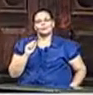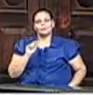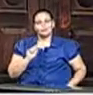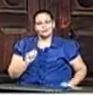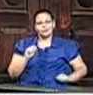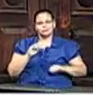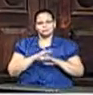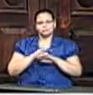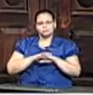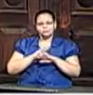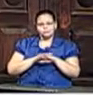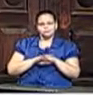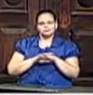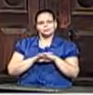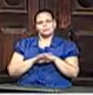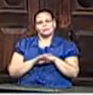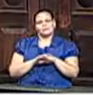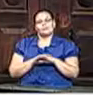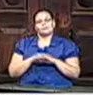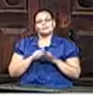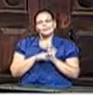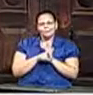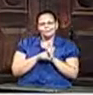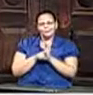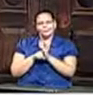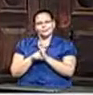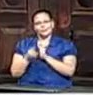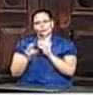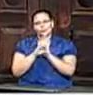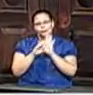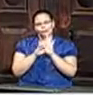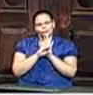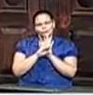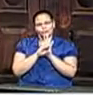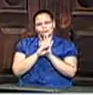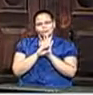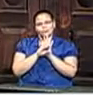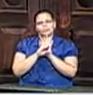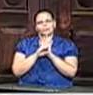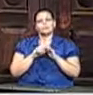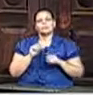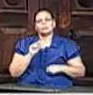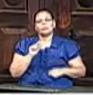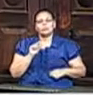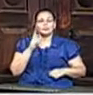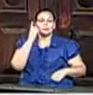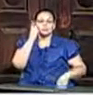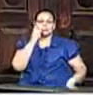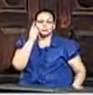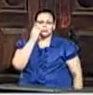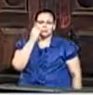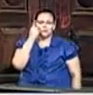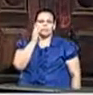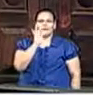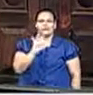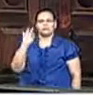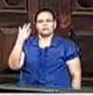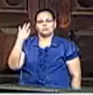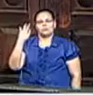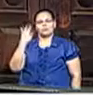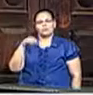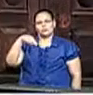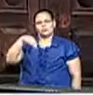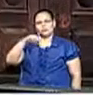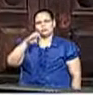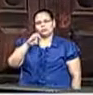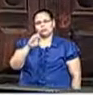relator da revisão constitucional que não houve foi o então deputado federal